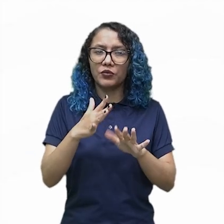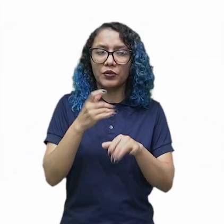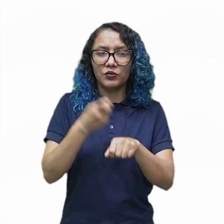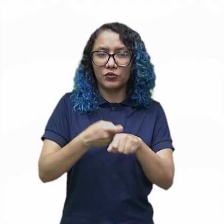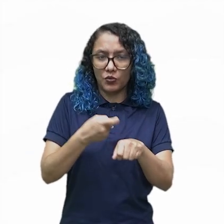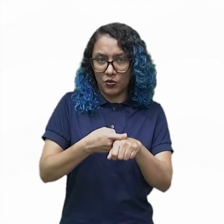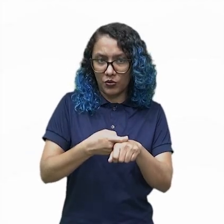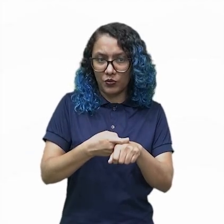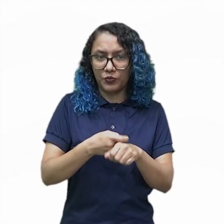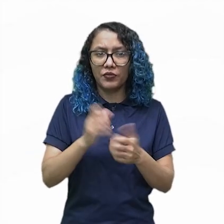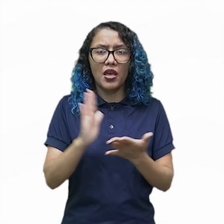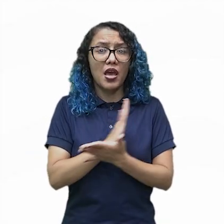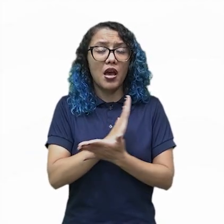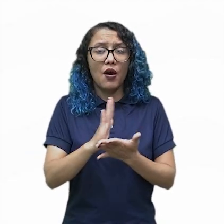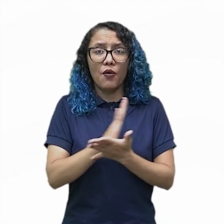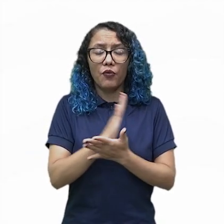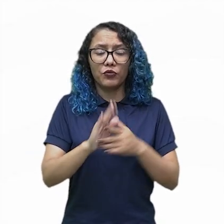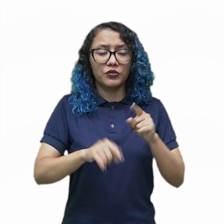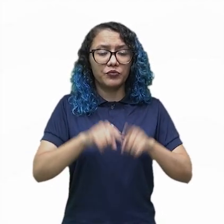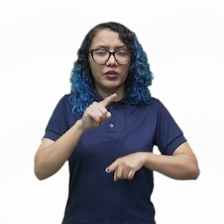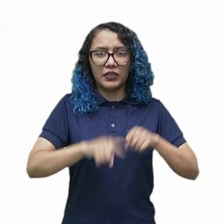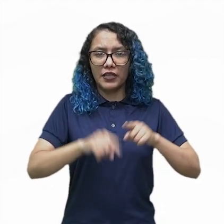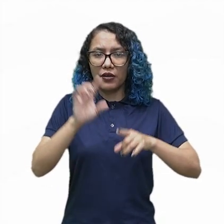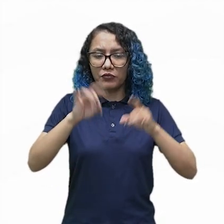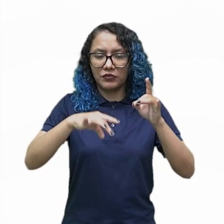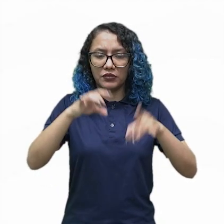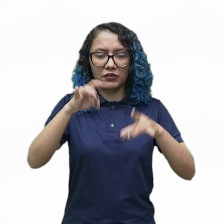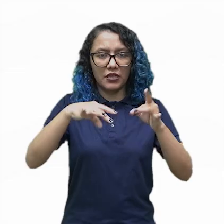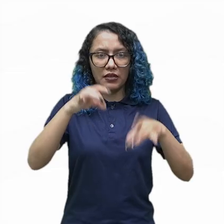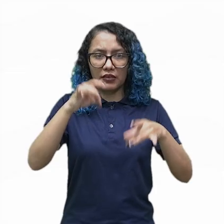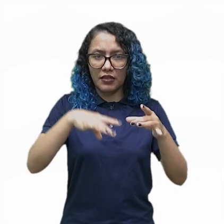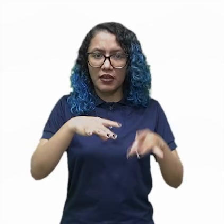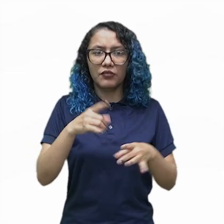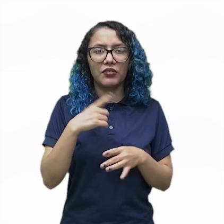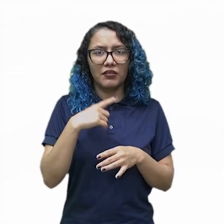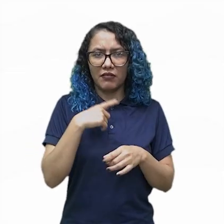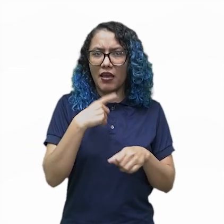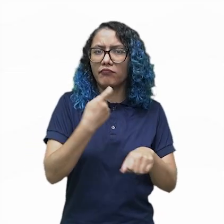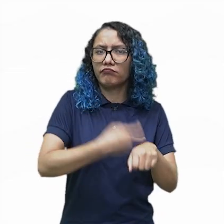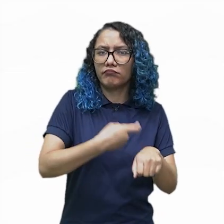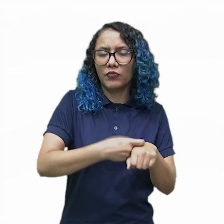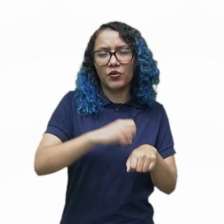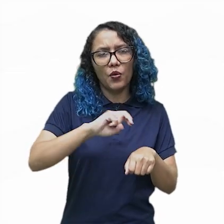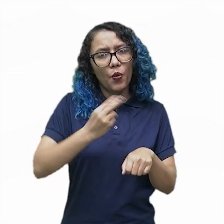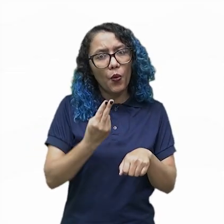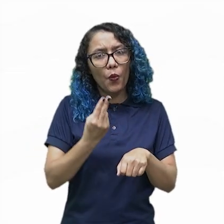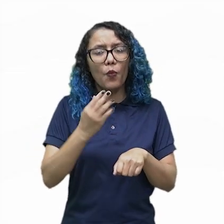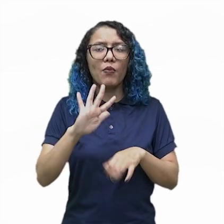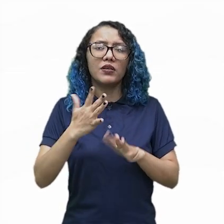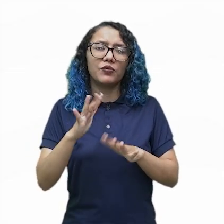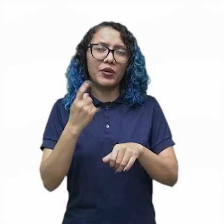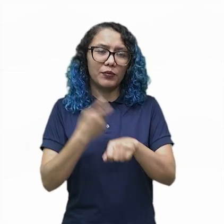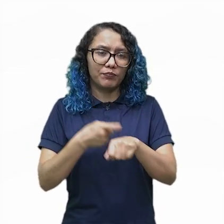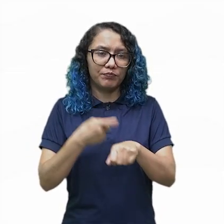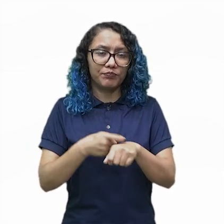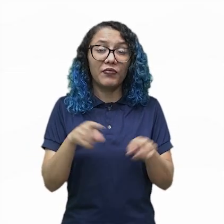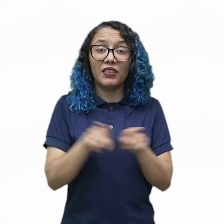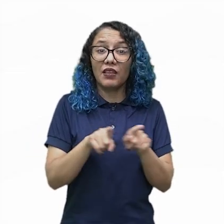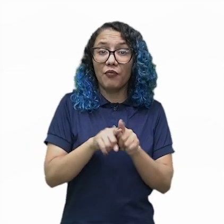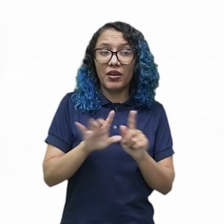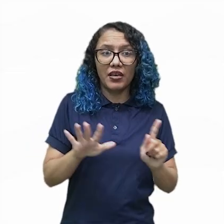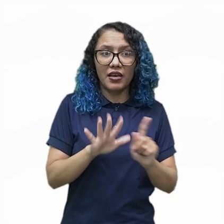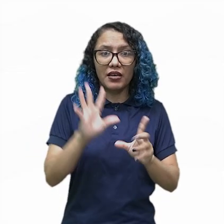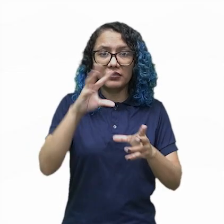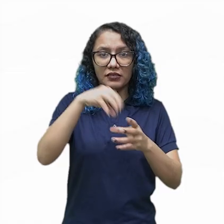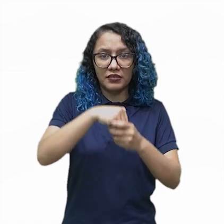aqueles resíduos que foram ali descartados e que se apresentam nessa forma física, Bem como gases contidos